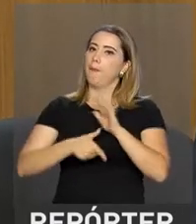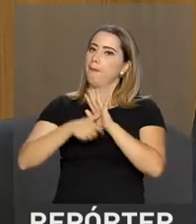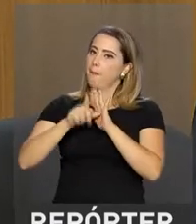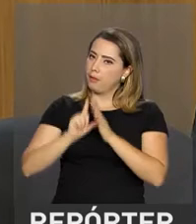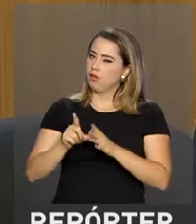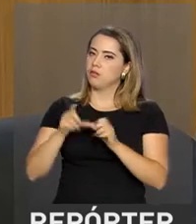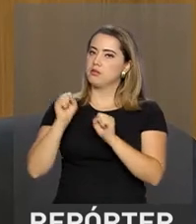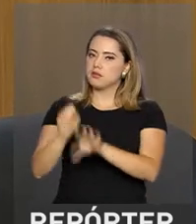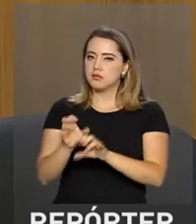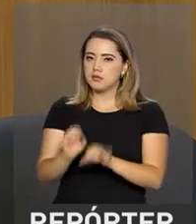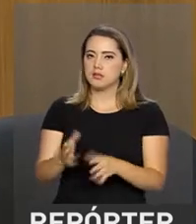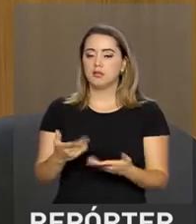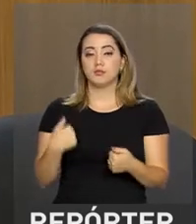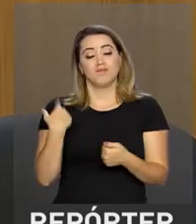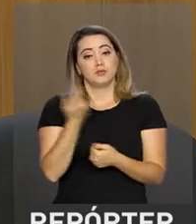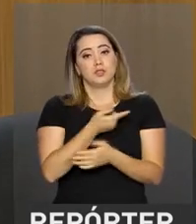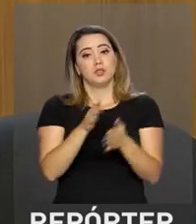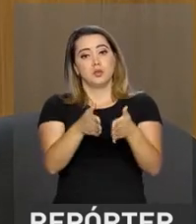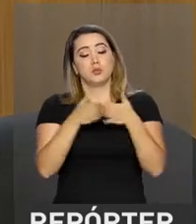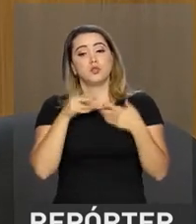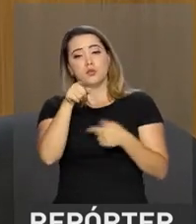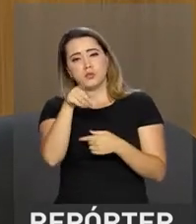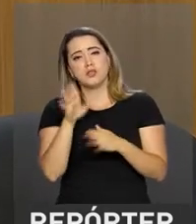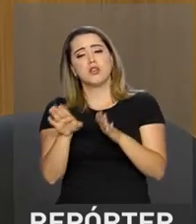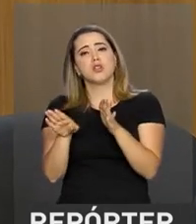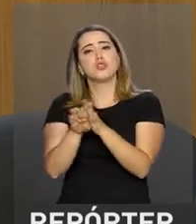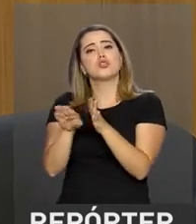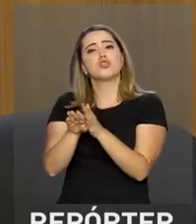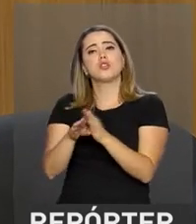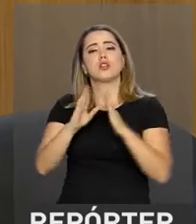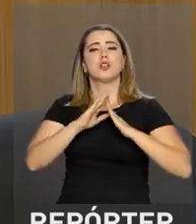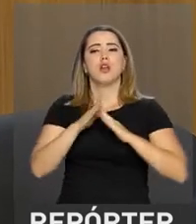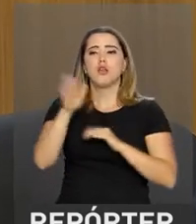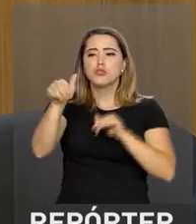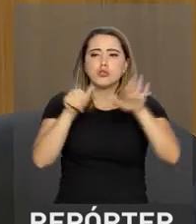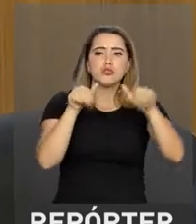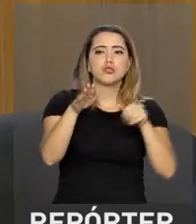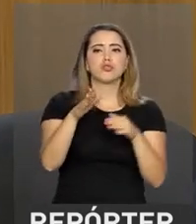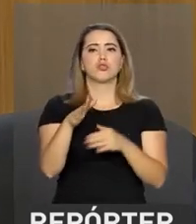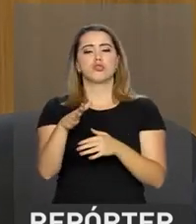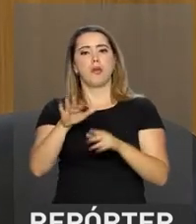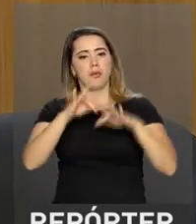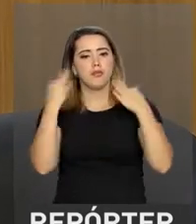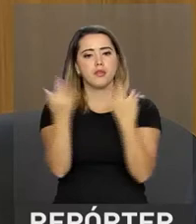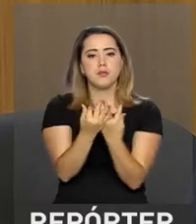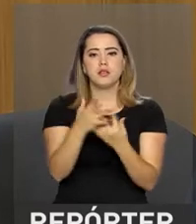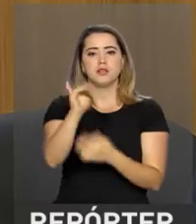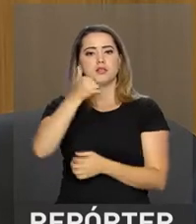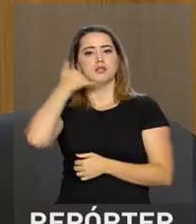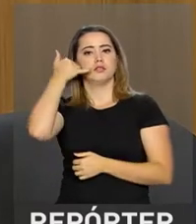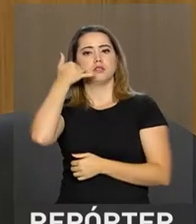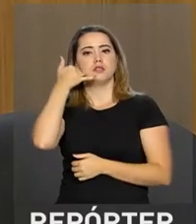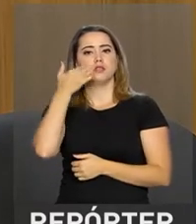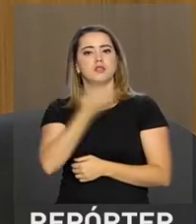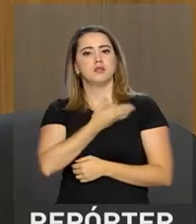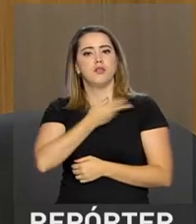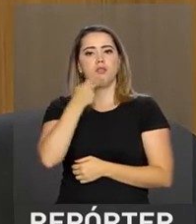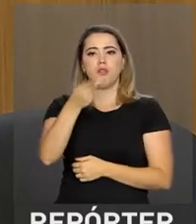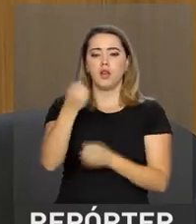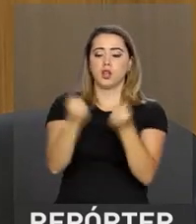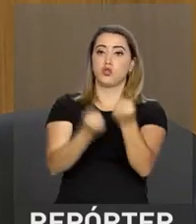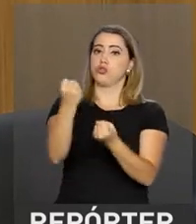um apelo a vocês vão chegar em casa chama sua família liga para seu amigo vamos falar de